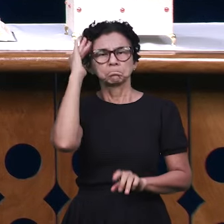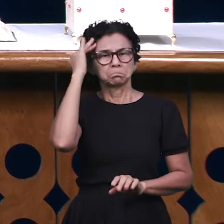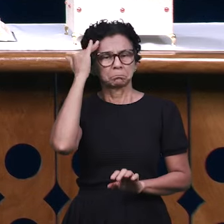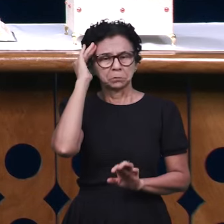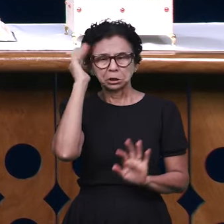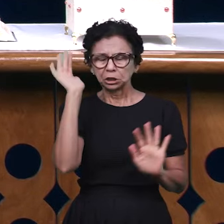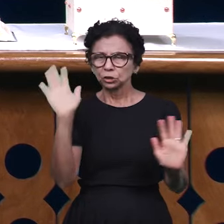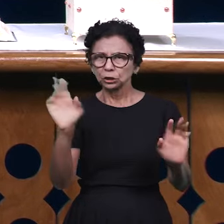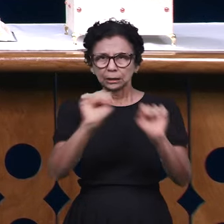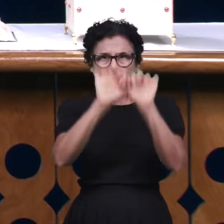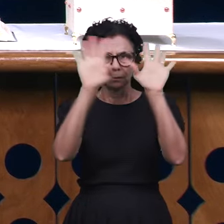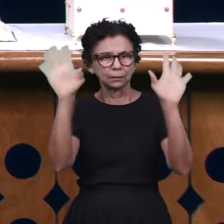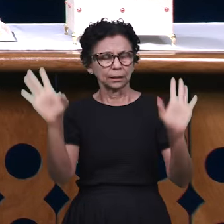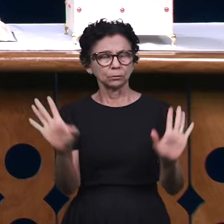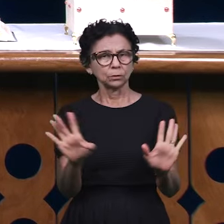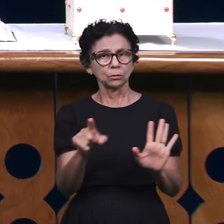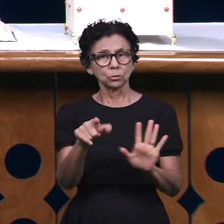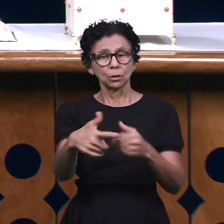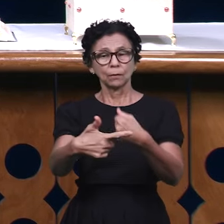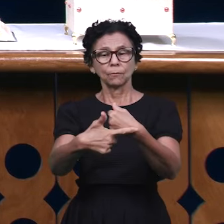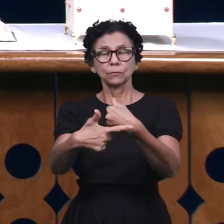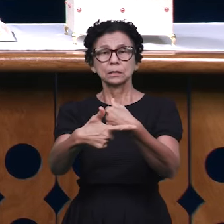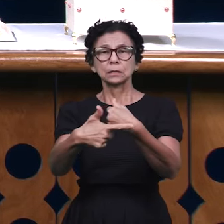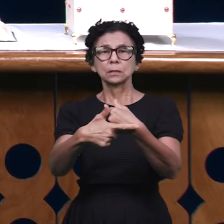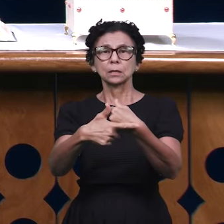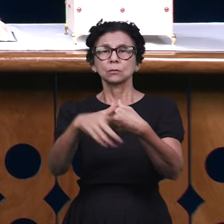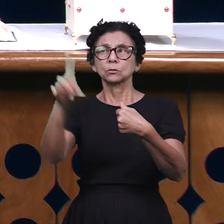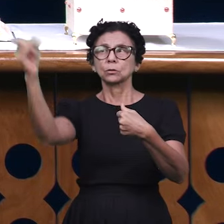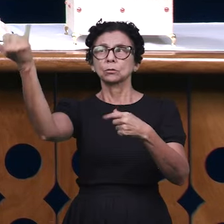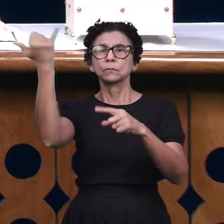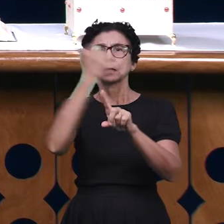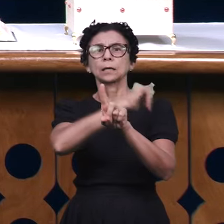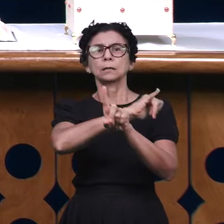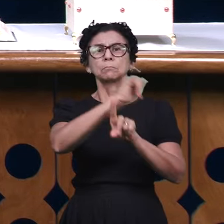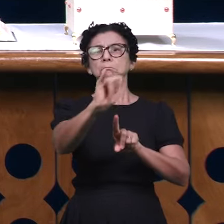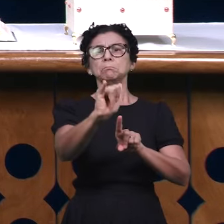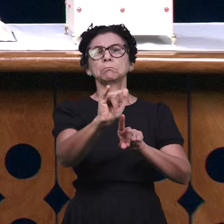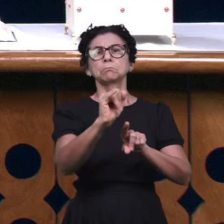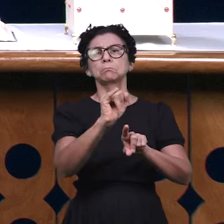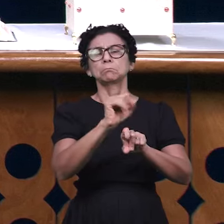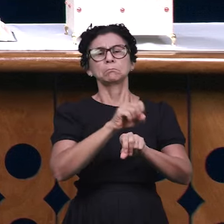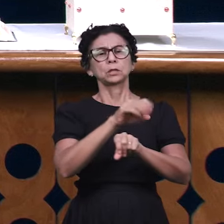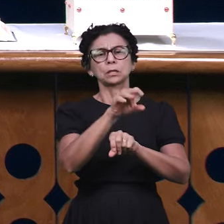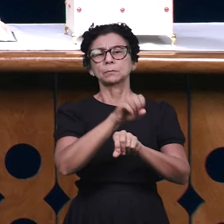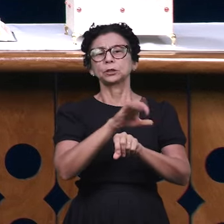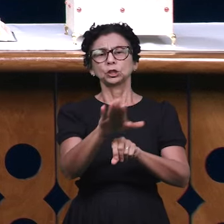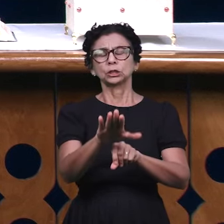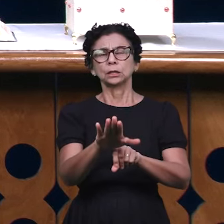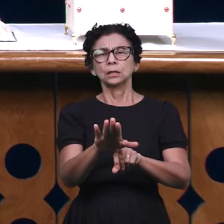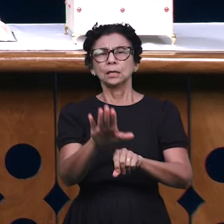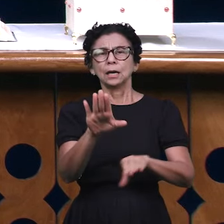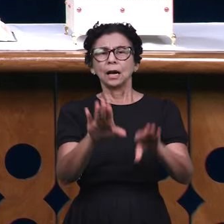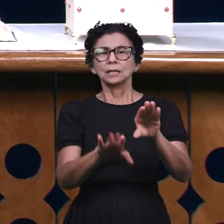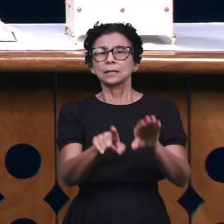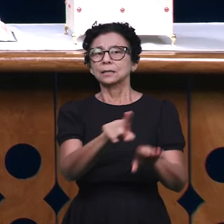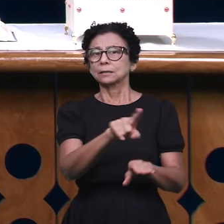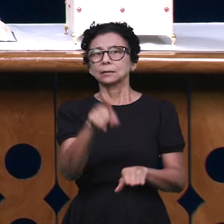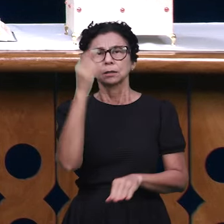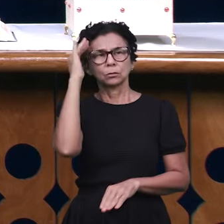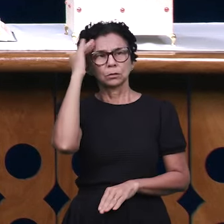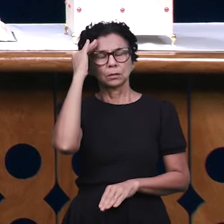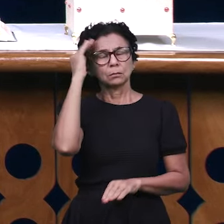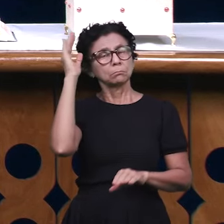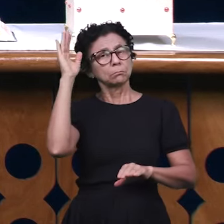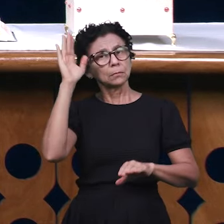a função de profetizar simplesmente e não discernir. Às vezes ele podia até discernir que já